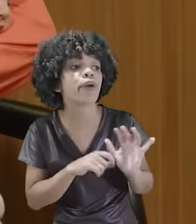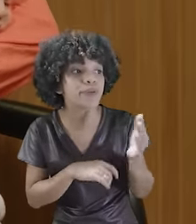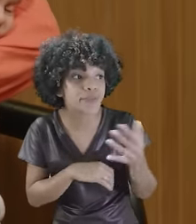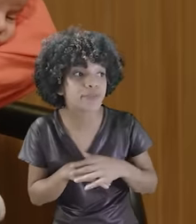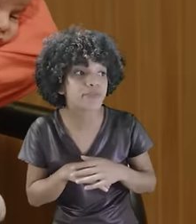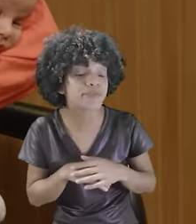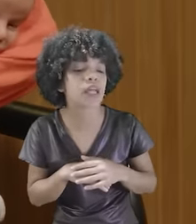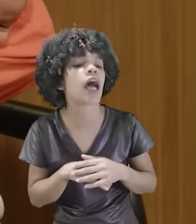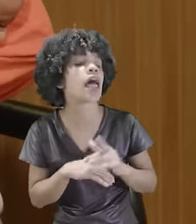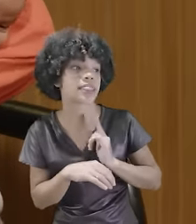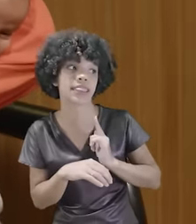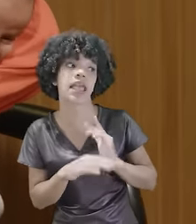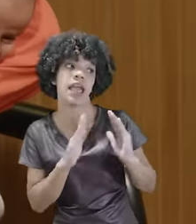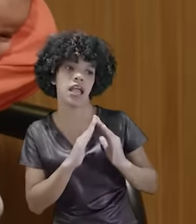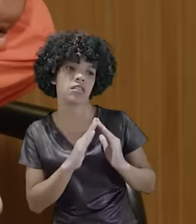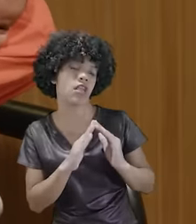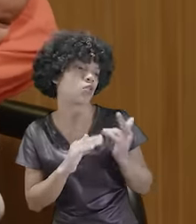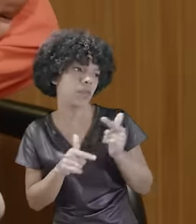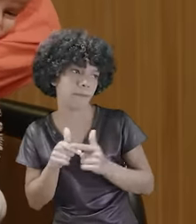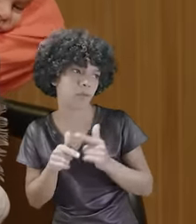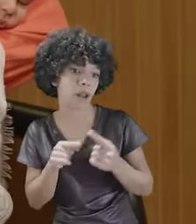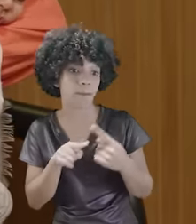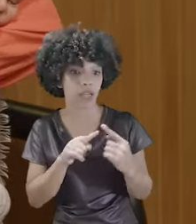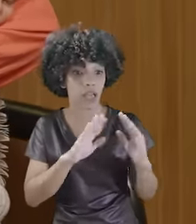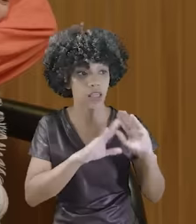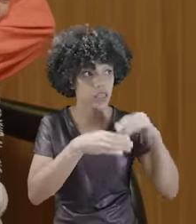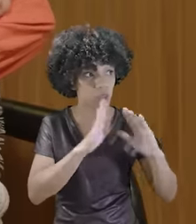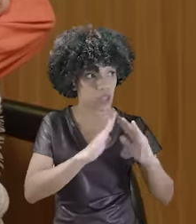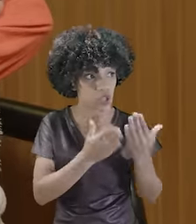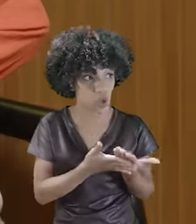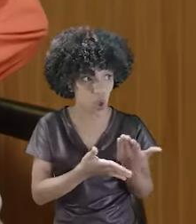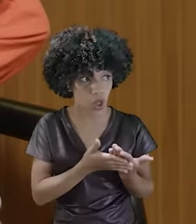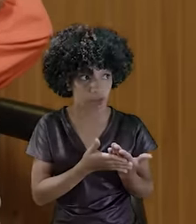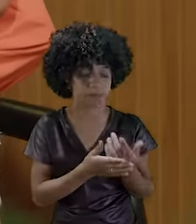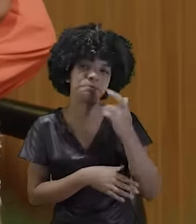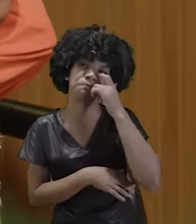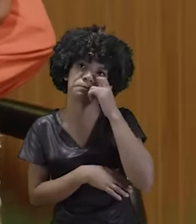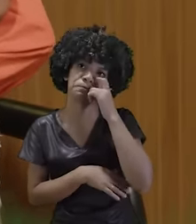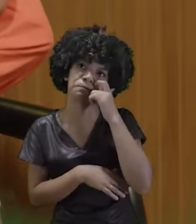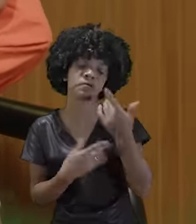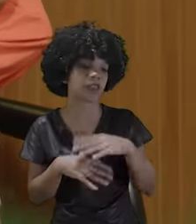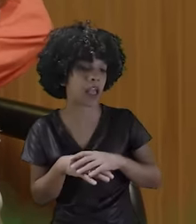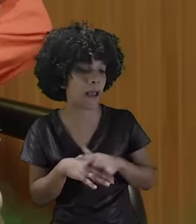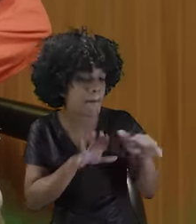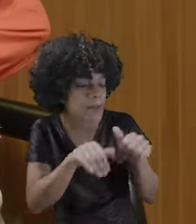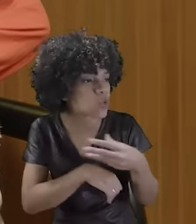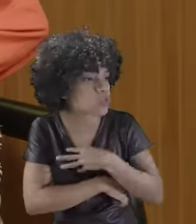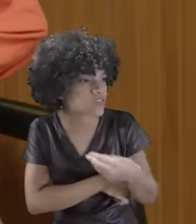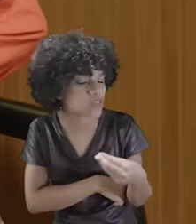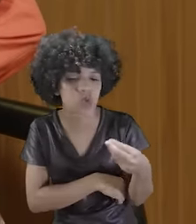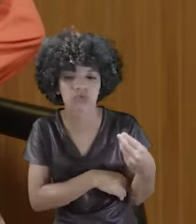para ele está em casa pode ir lá não tem problema porque a gente estava morando e eu minha família aí ele levou as